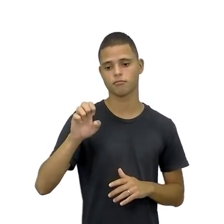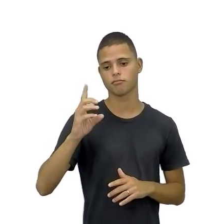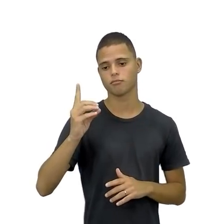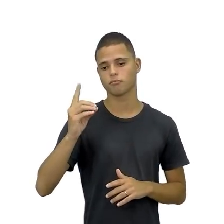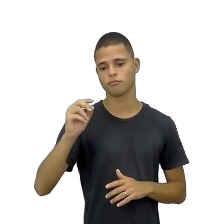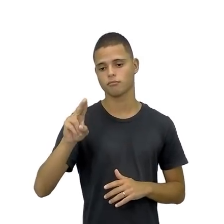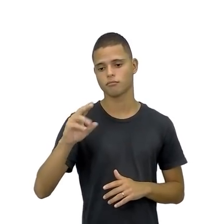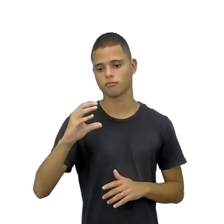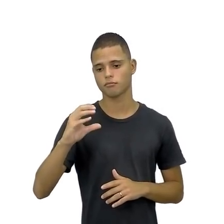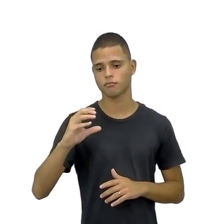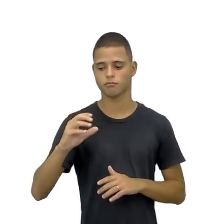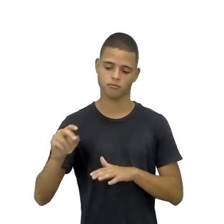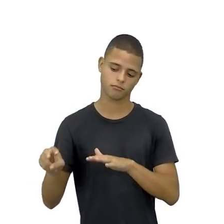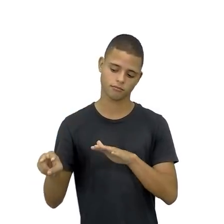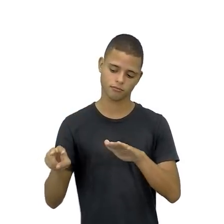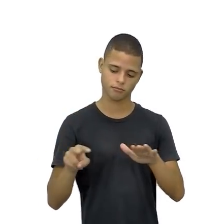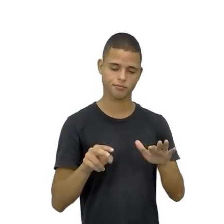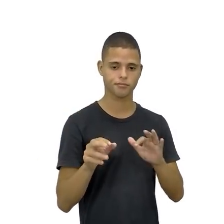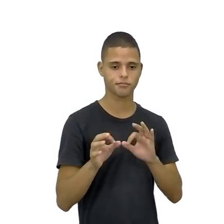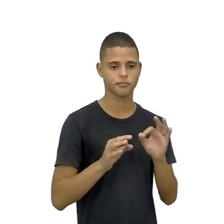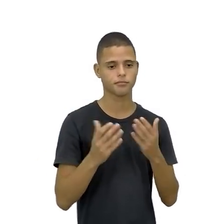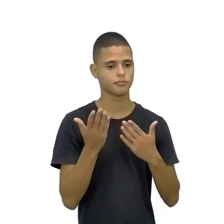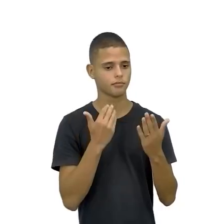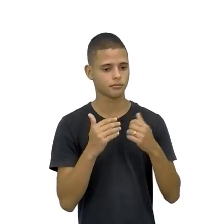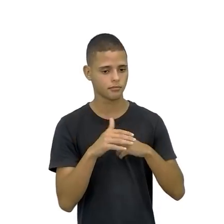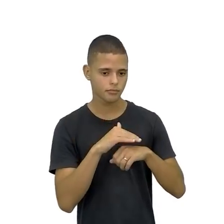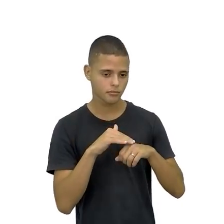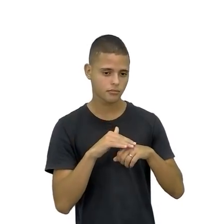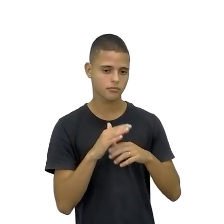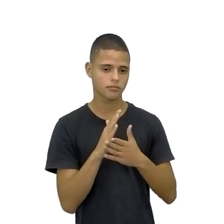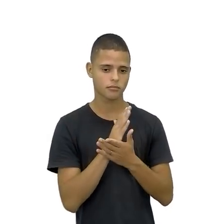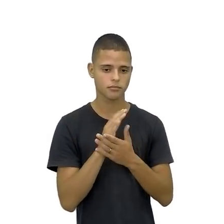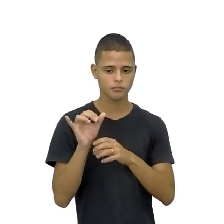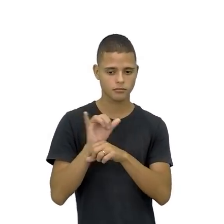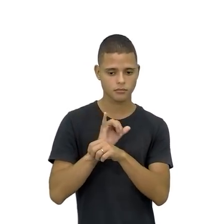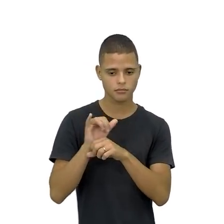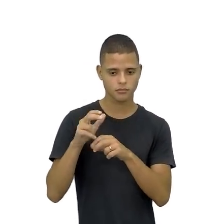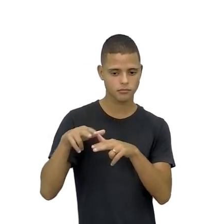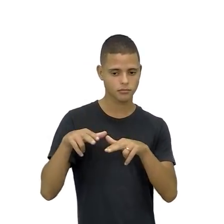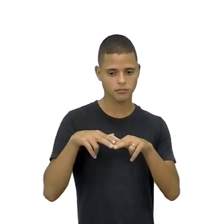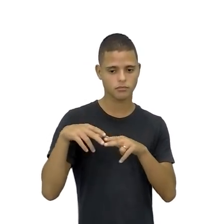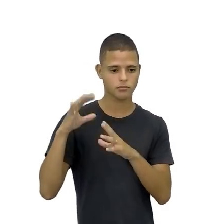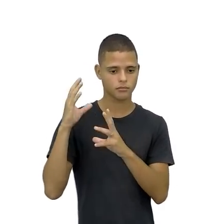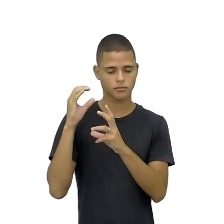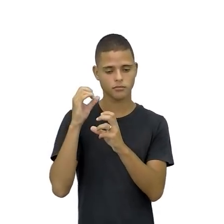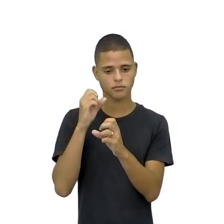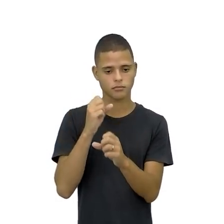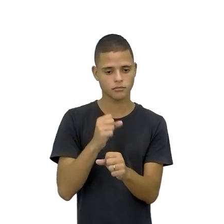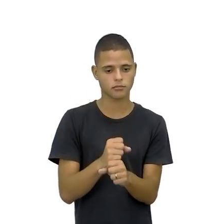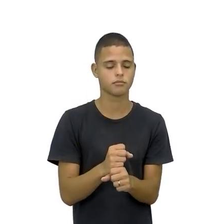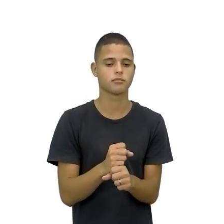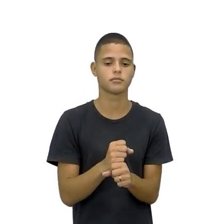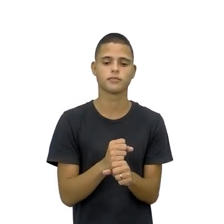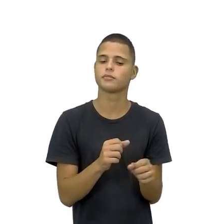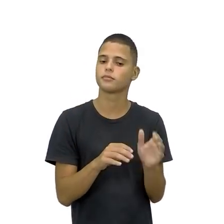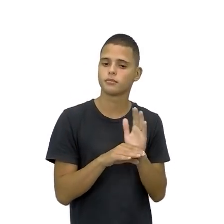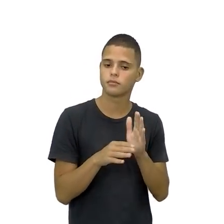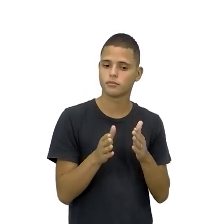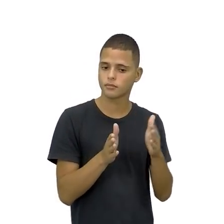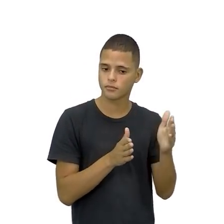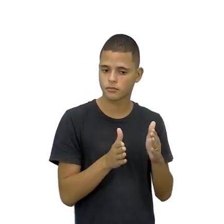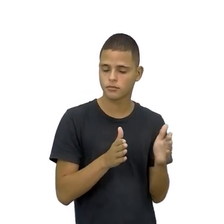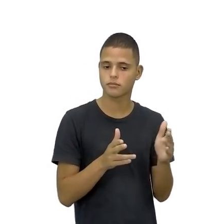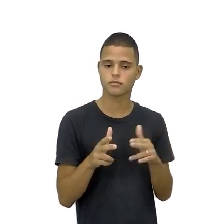de Planejamento, conversamos sobre metodologias de recuperação e agrupamentos produtivos para o período de retomada